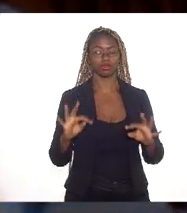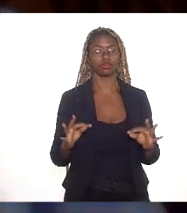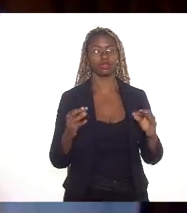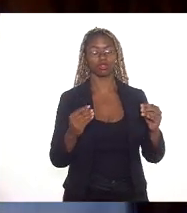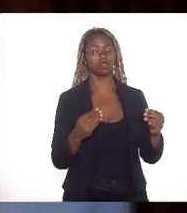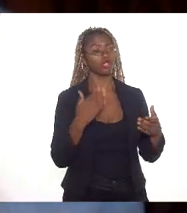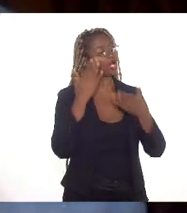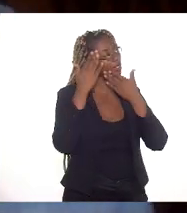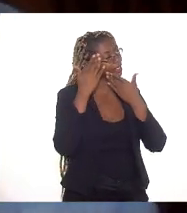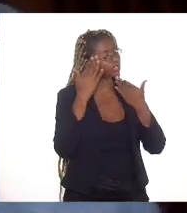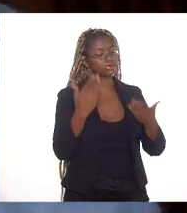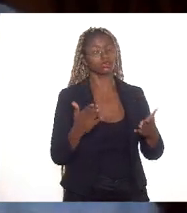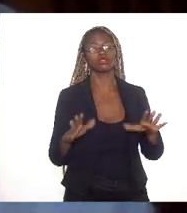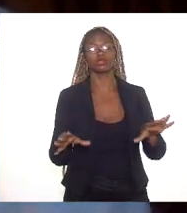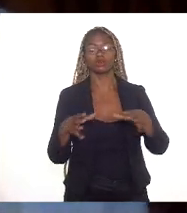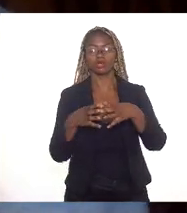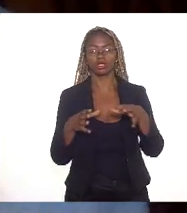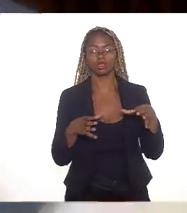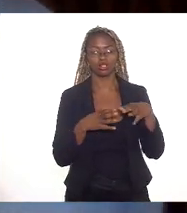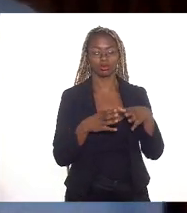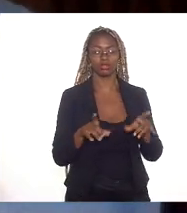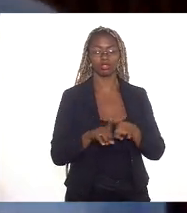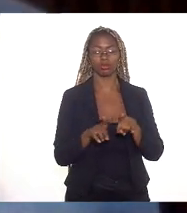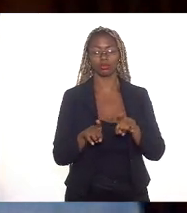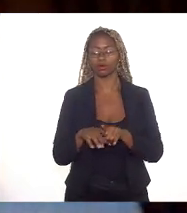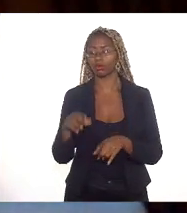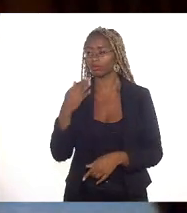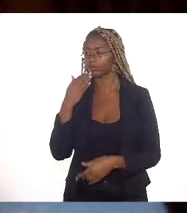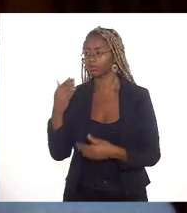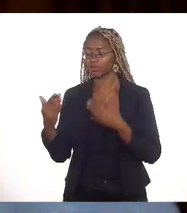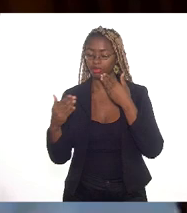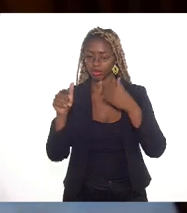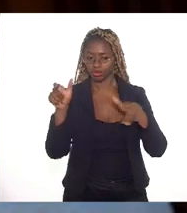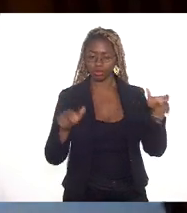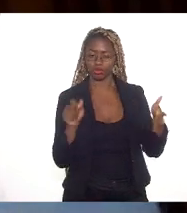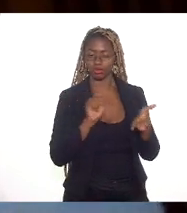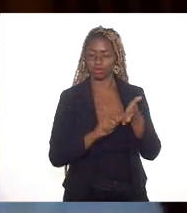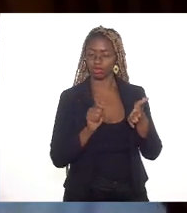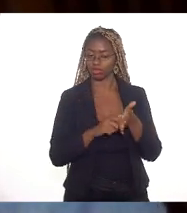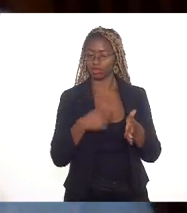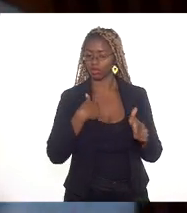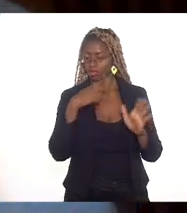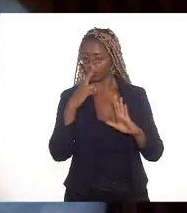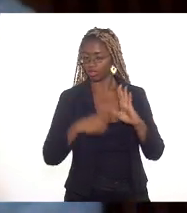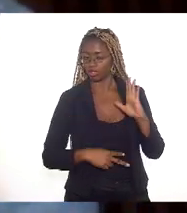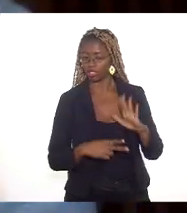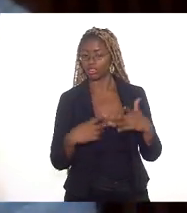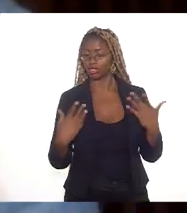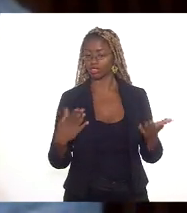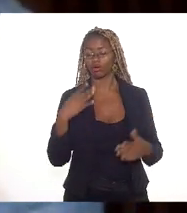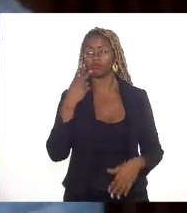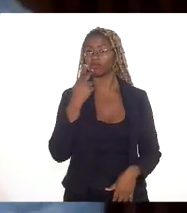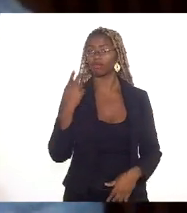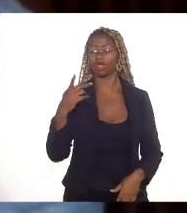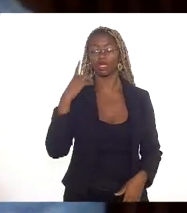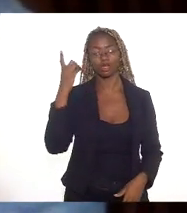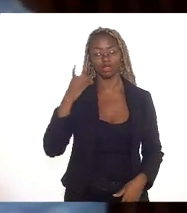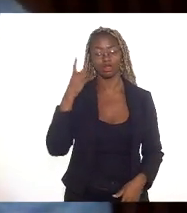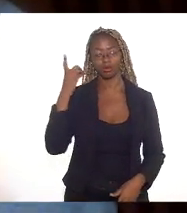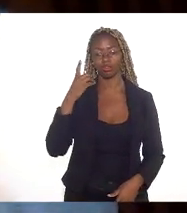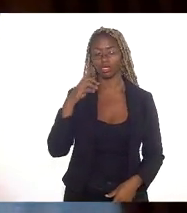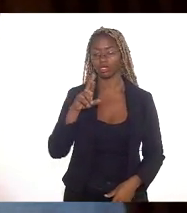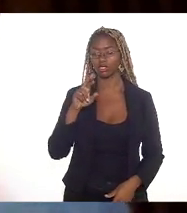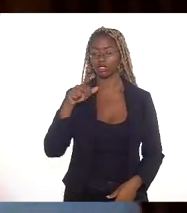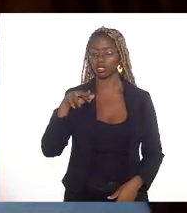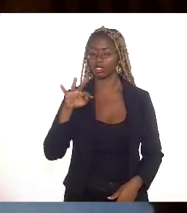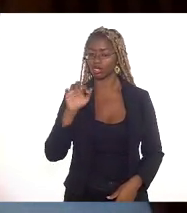equipe, agradecendo o entendimento aí do autor, dos autores. Então, eu faço a leitura. E dizer à deputada Renata que a emenda